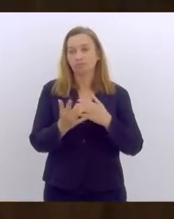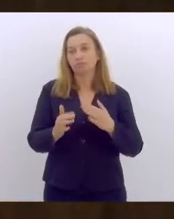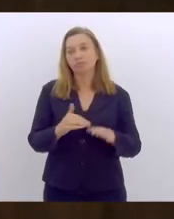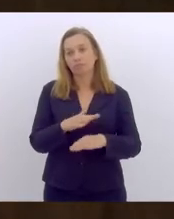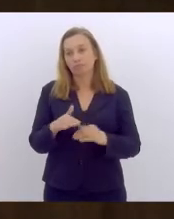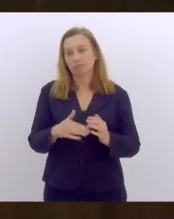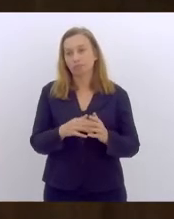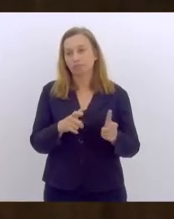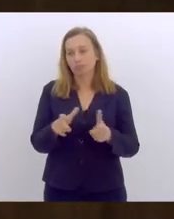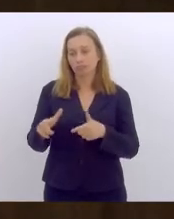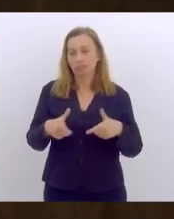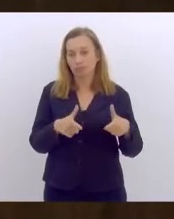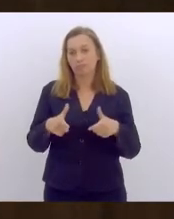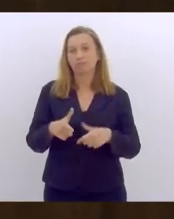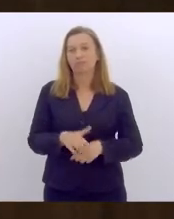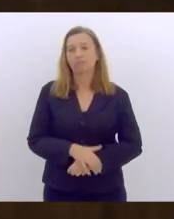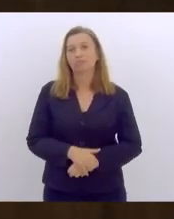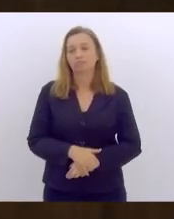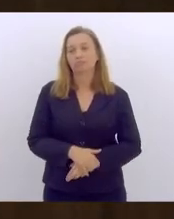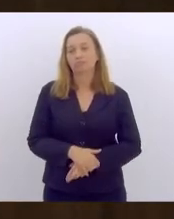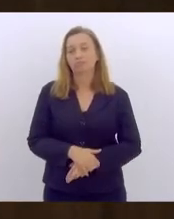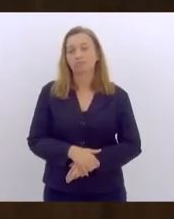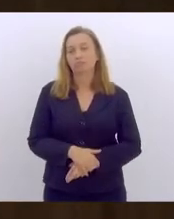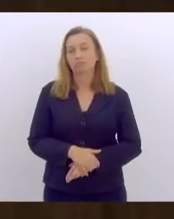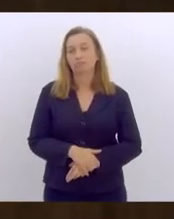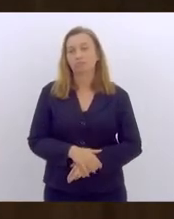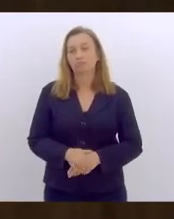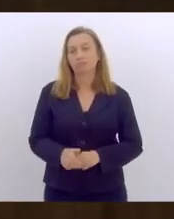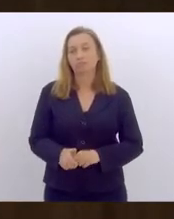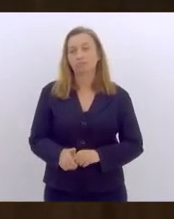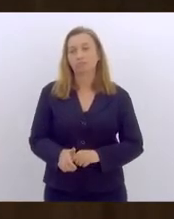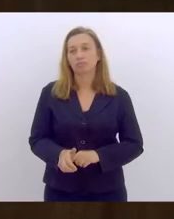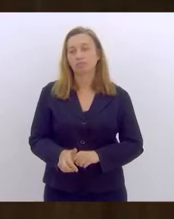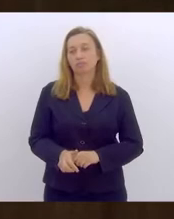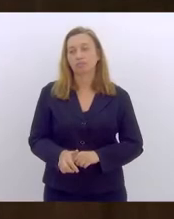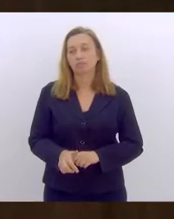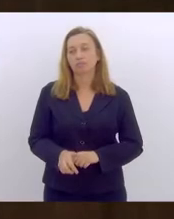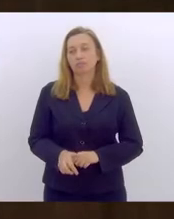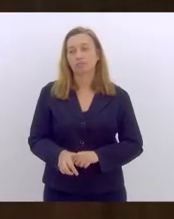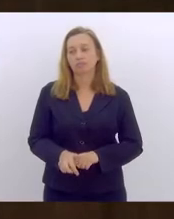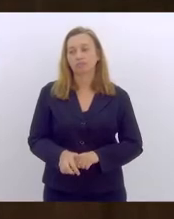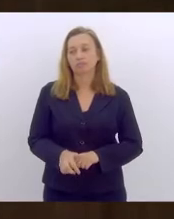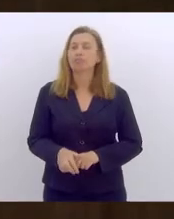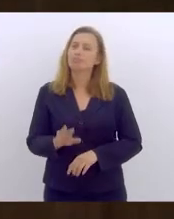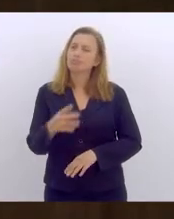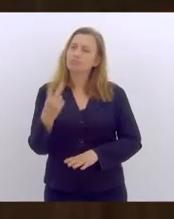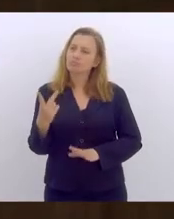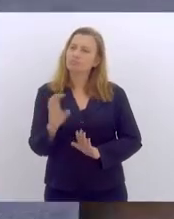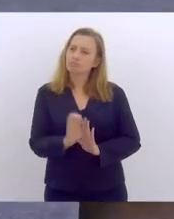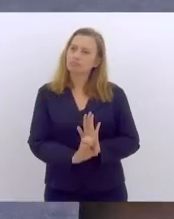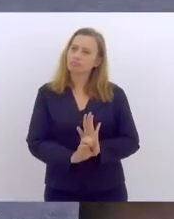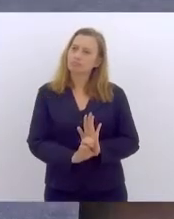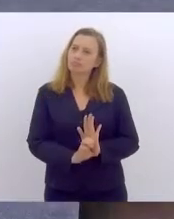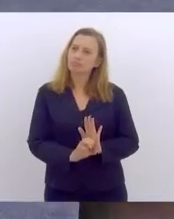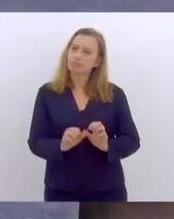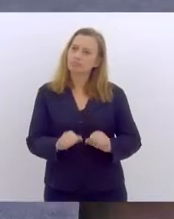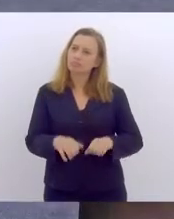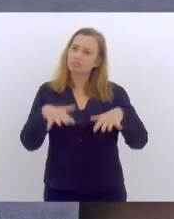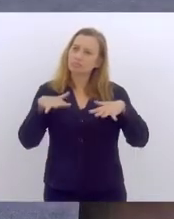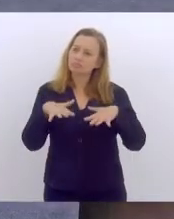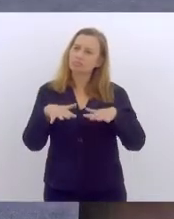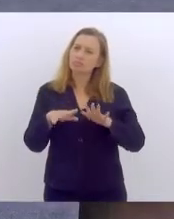sociais. São em todos os momentos. Então, foram deputada, essas duas emendas. Essas duas emendas estão feitas em